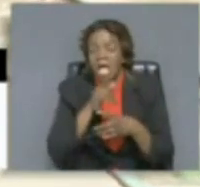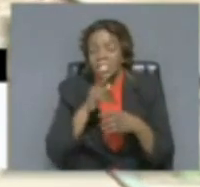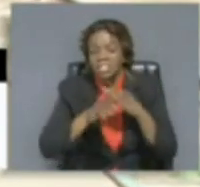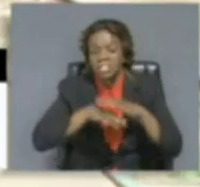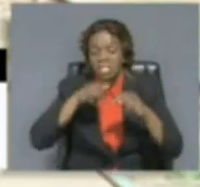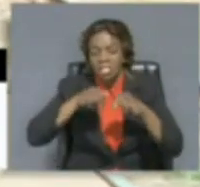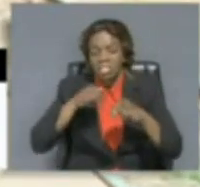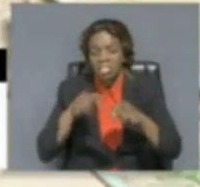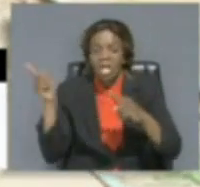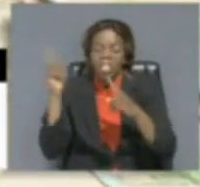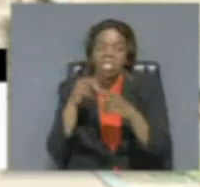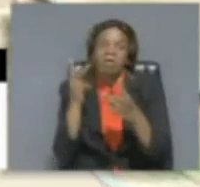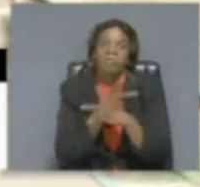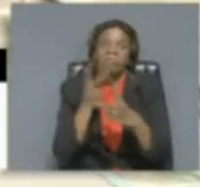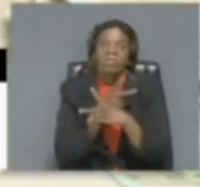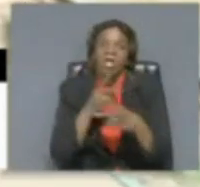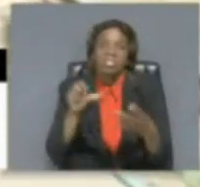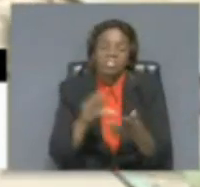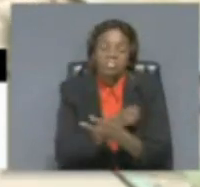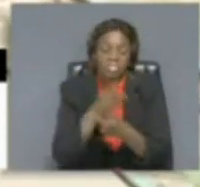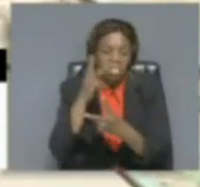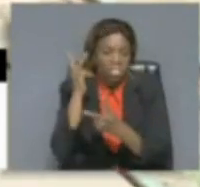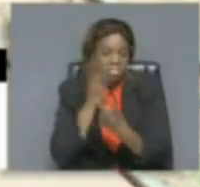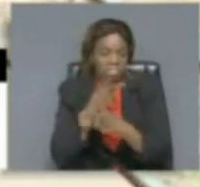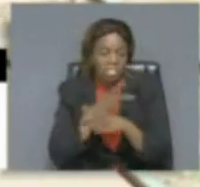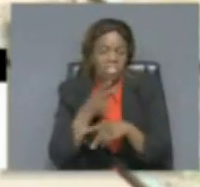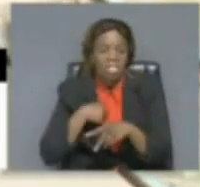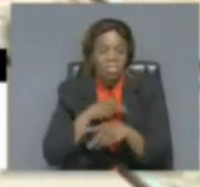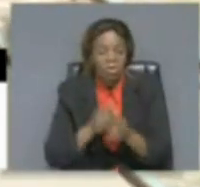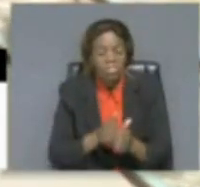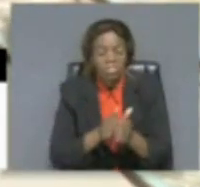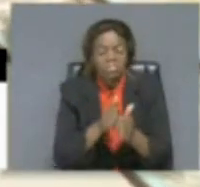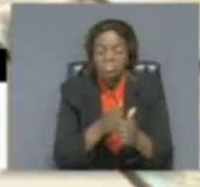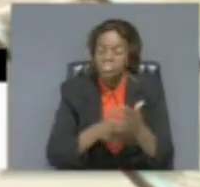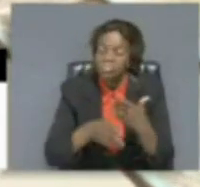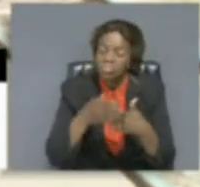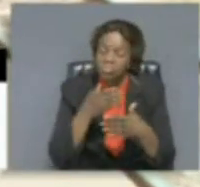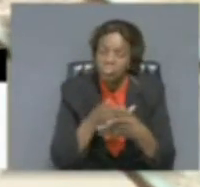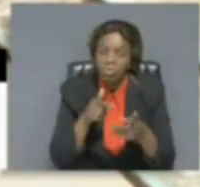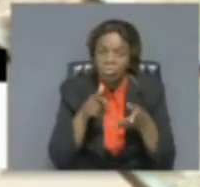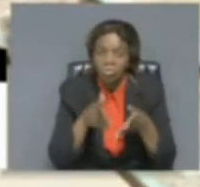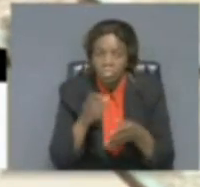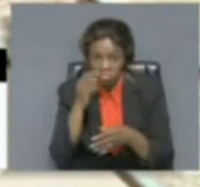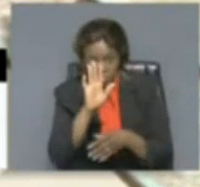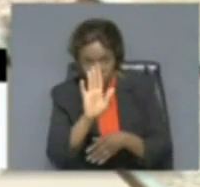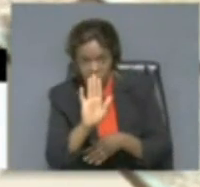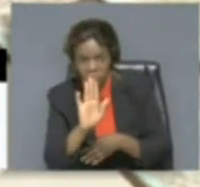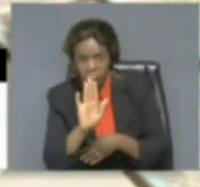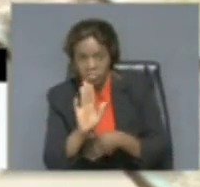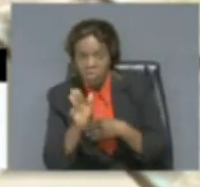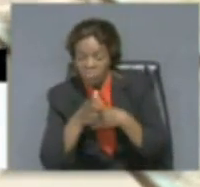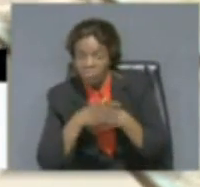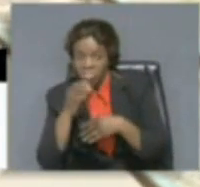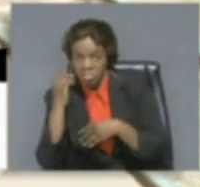Viana, tanto propriamente na vila de Viana, e nós estamos aqui a acompanhar todo este movimento. Volto a recordar que este